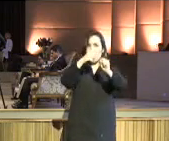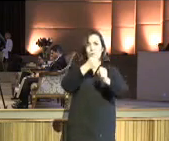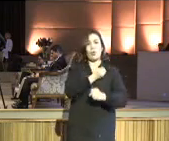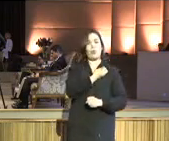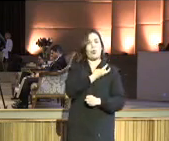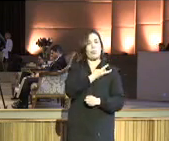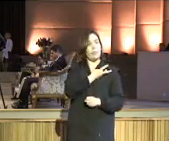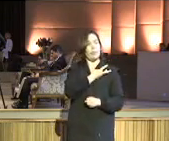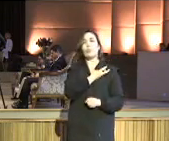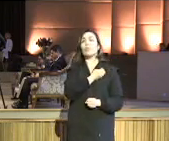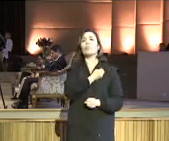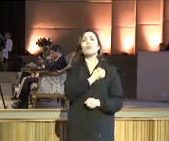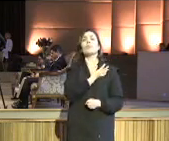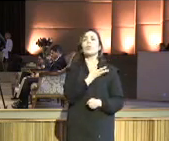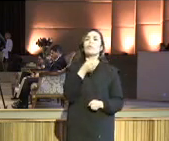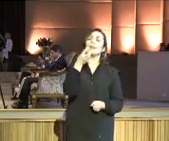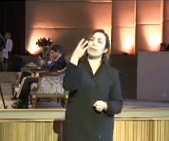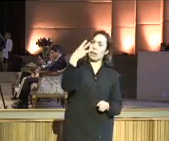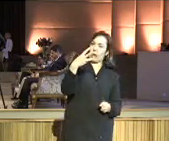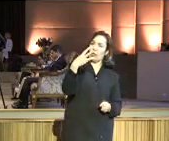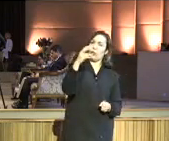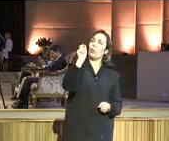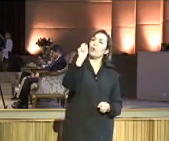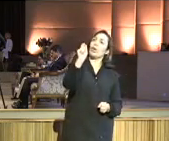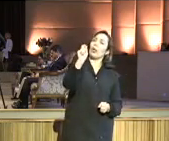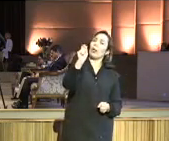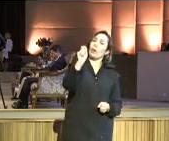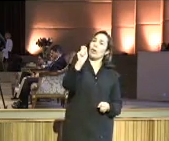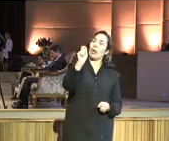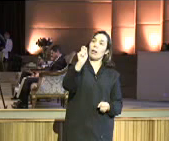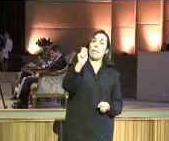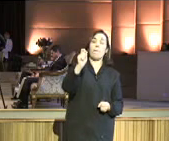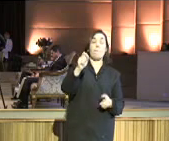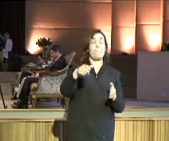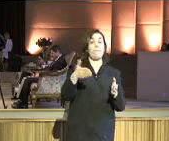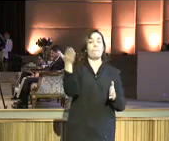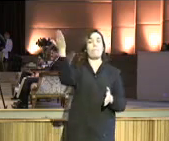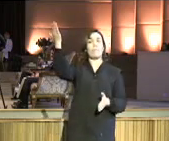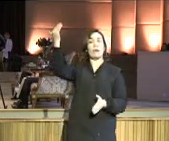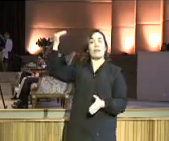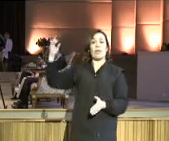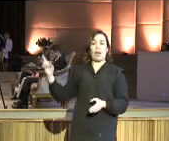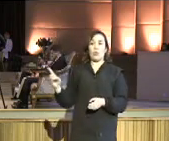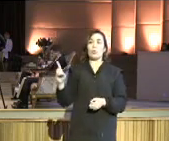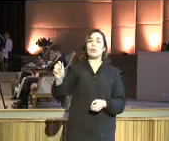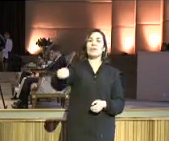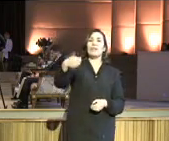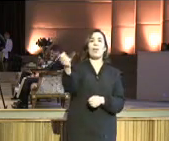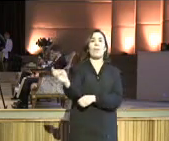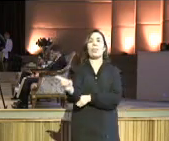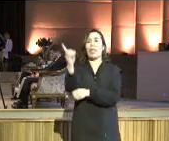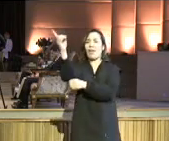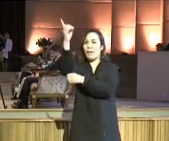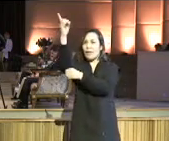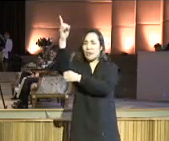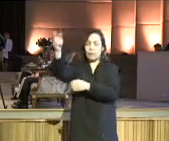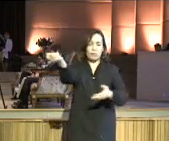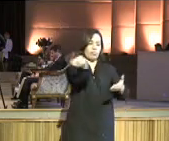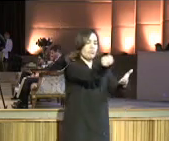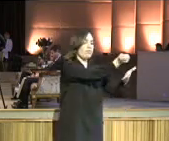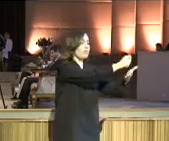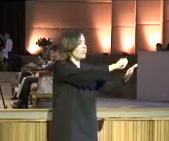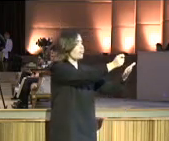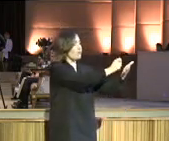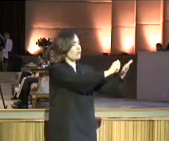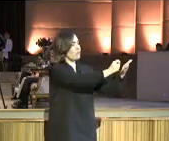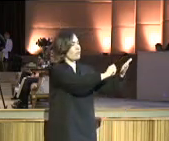Salmo 51, que nós estudamos nas semanas anteriores. E é interessante que, ainda